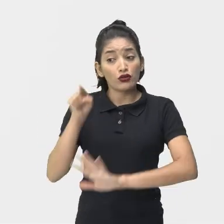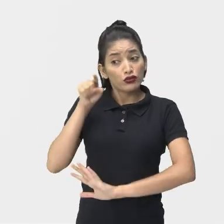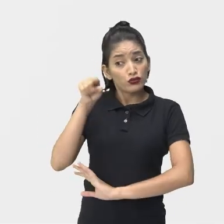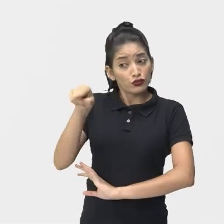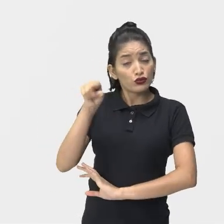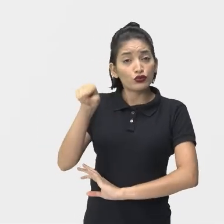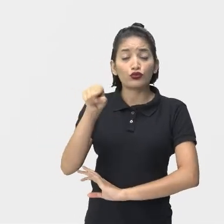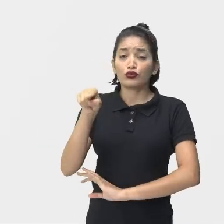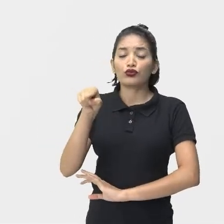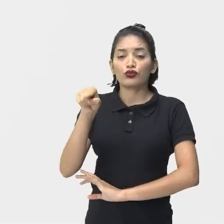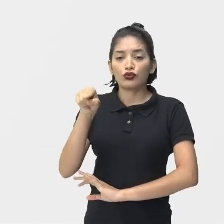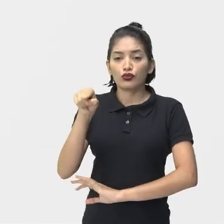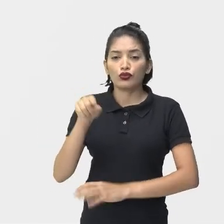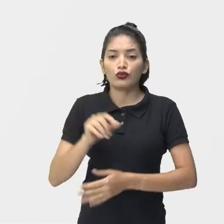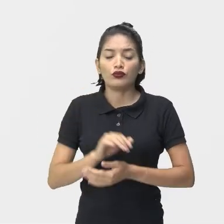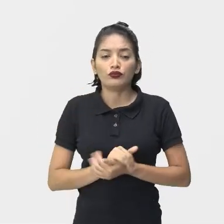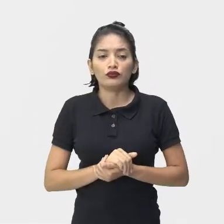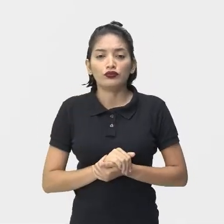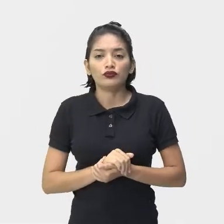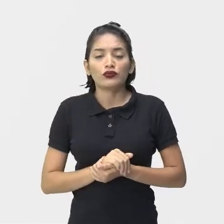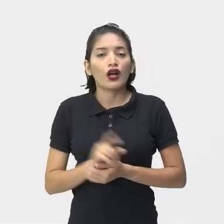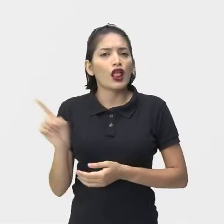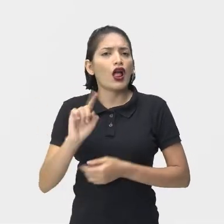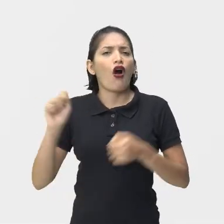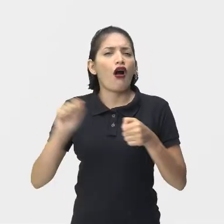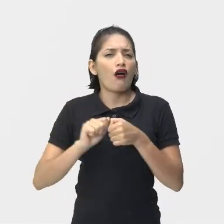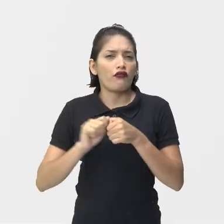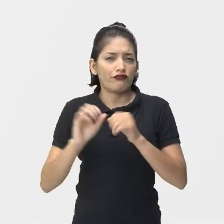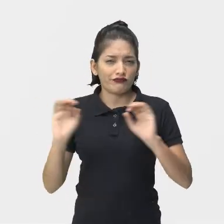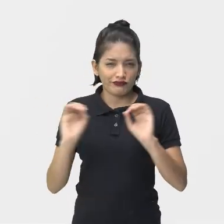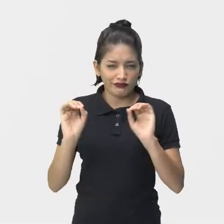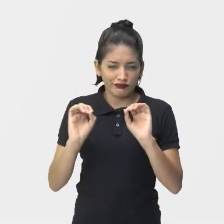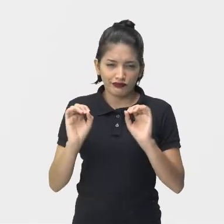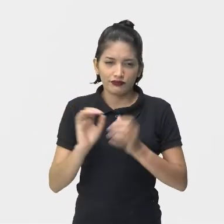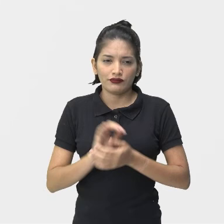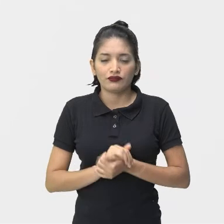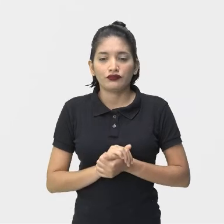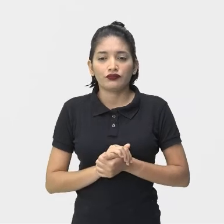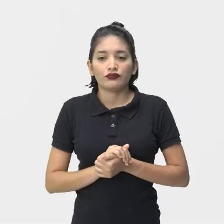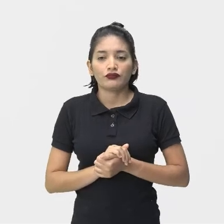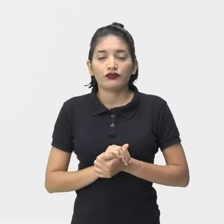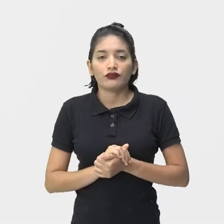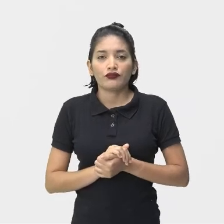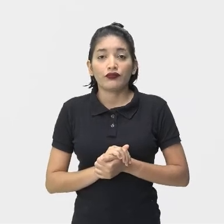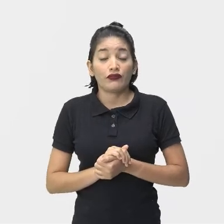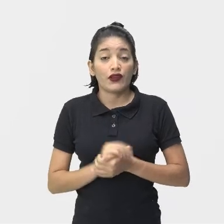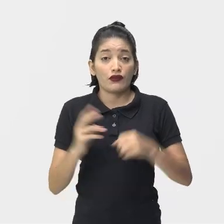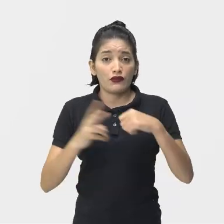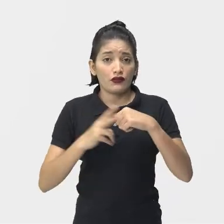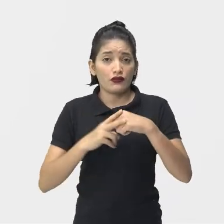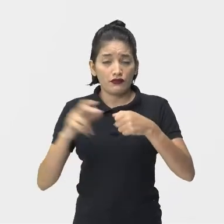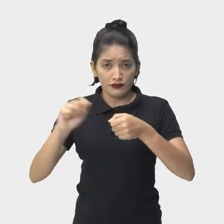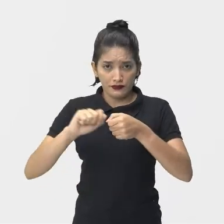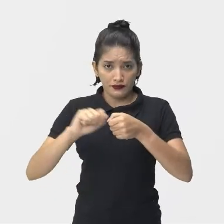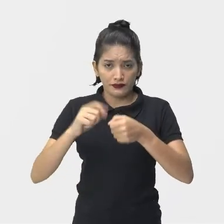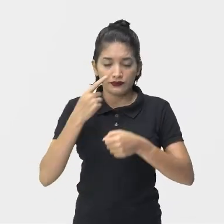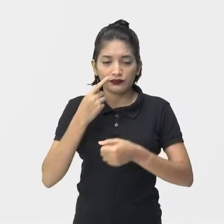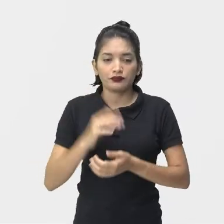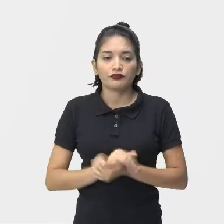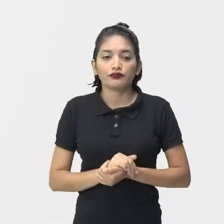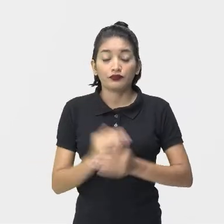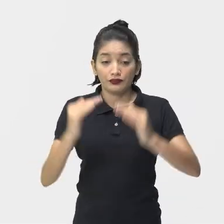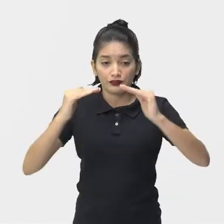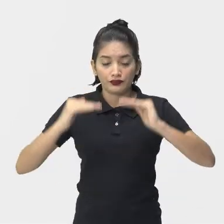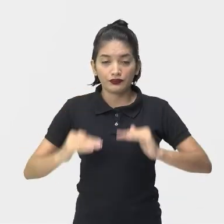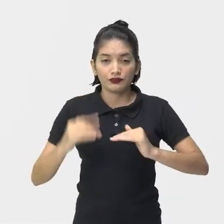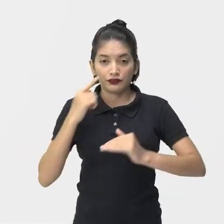né, no le harás, não farás caso, né? Aqui eu tenho o verbo fazer. Outra,